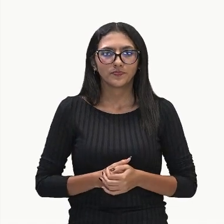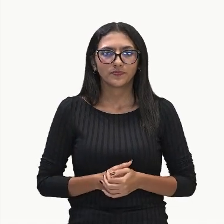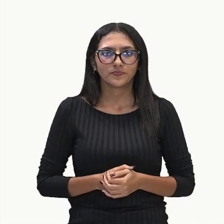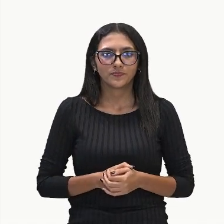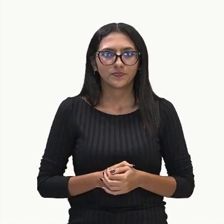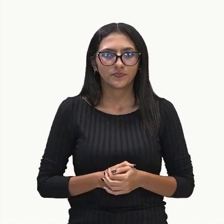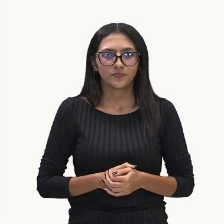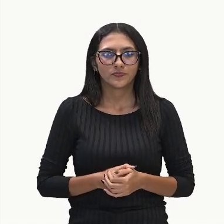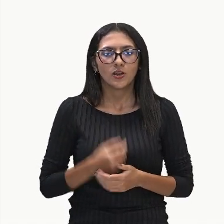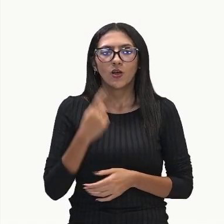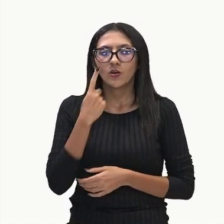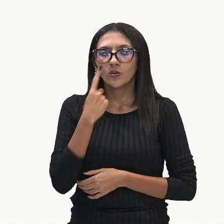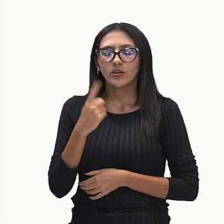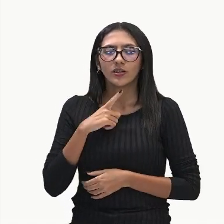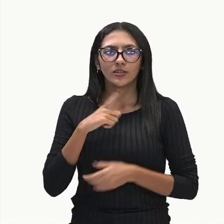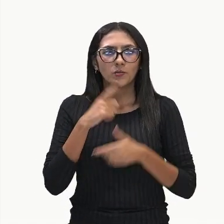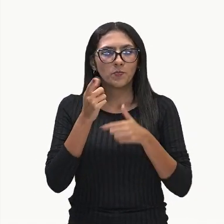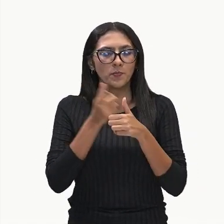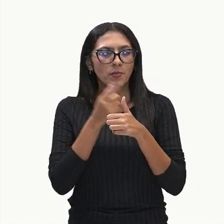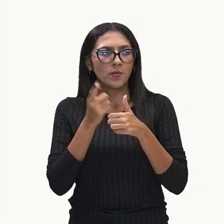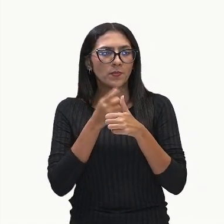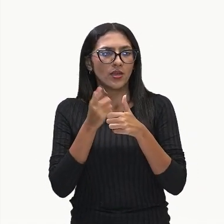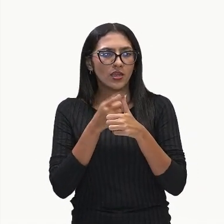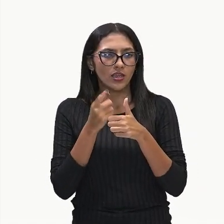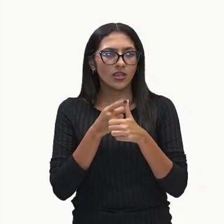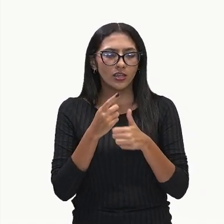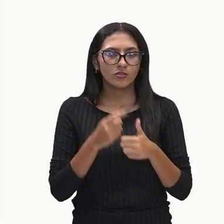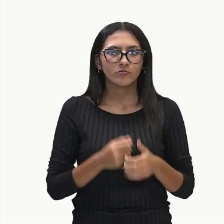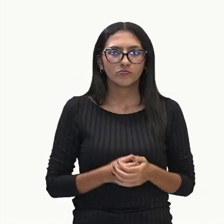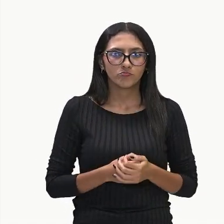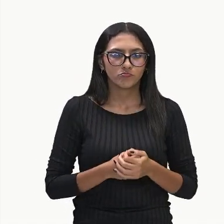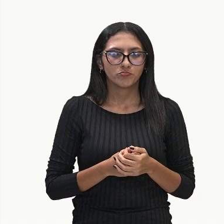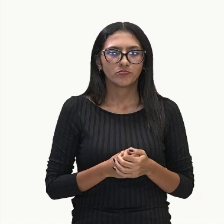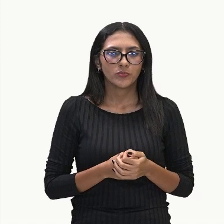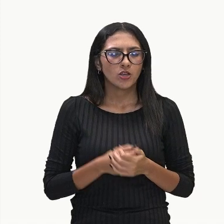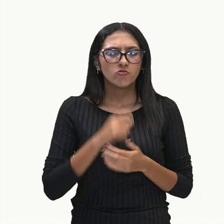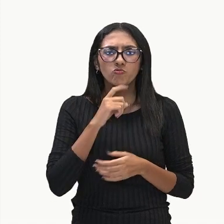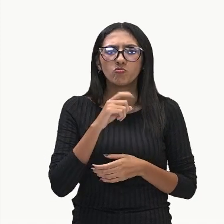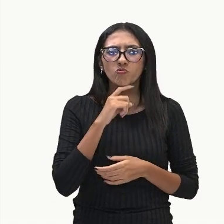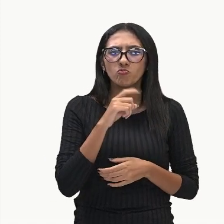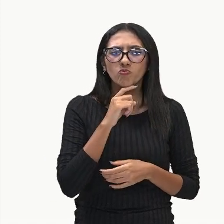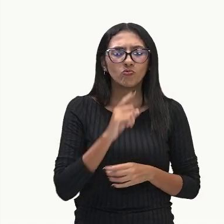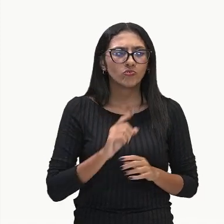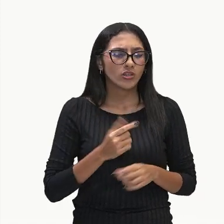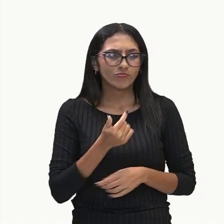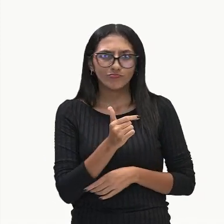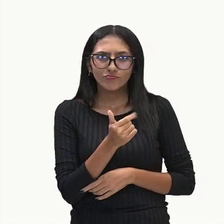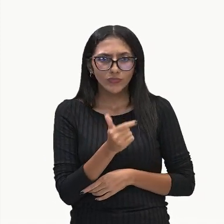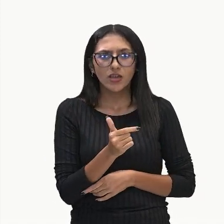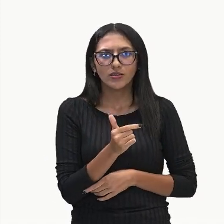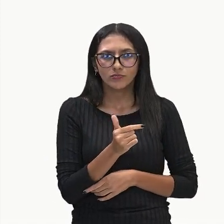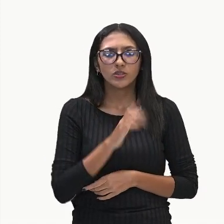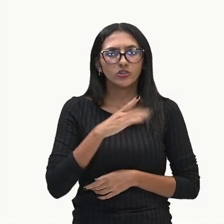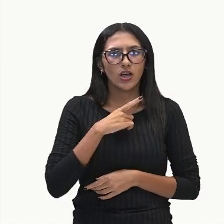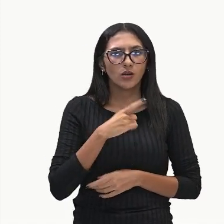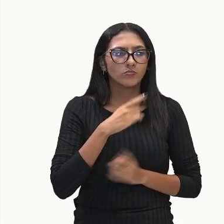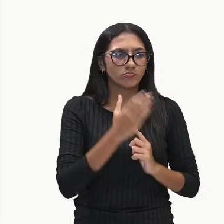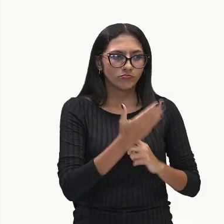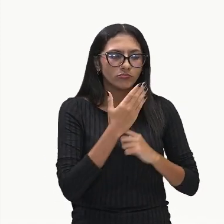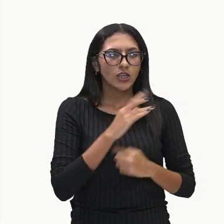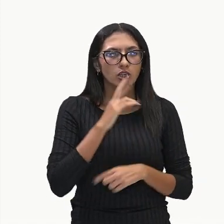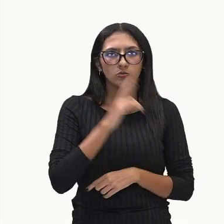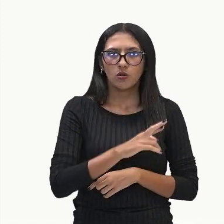hipótese aqui, nessa primeira igualdade, não há o que questionar. Ele já amarrou, ele já deixou ali para a gente. X é igual a